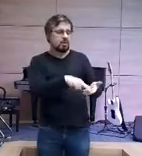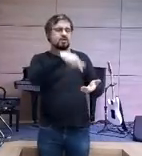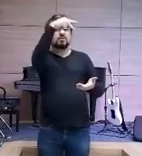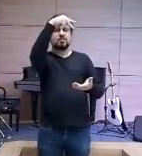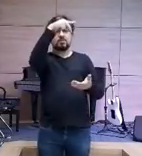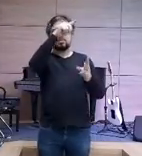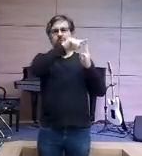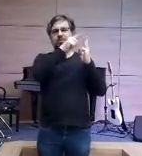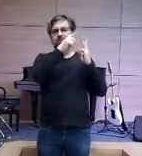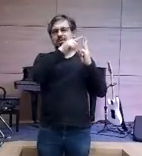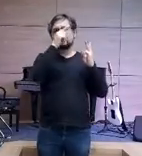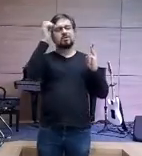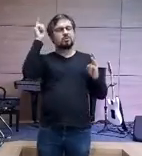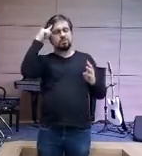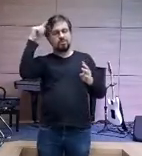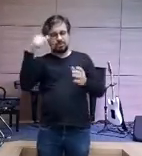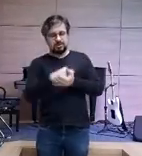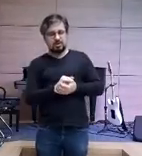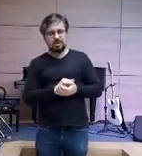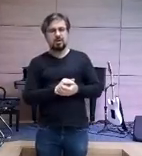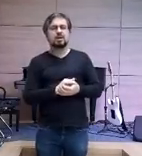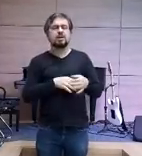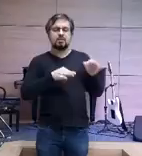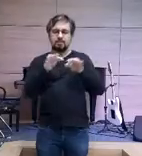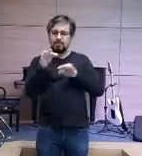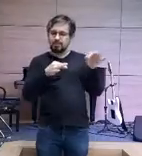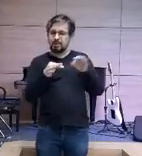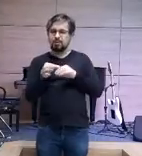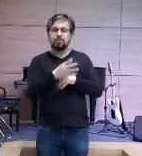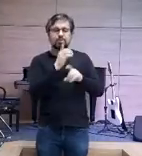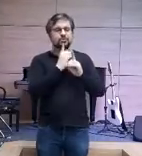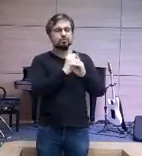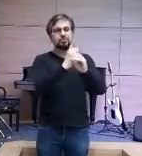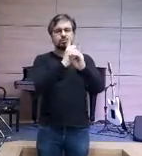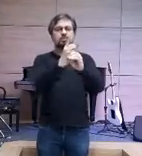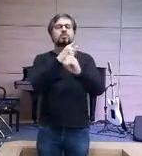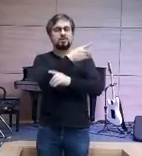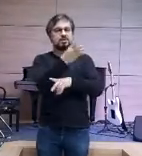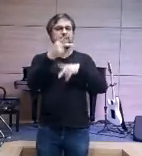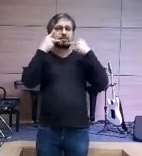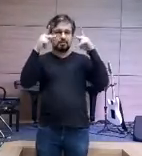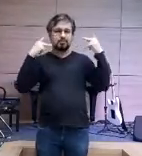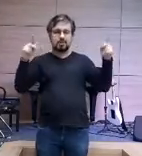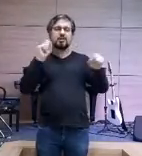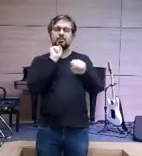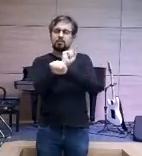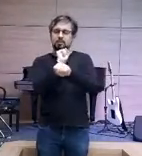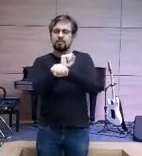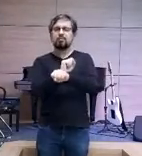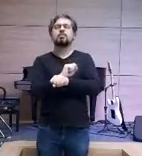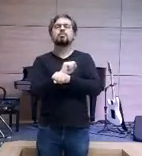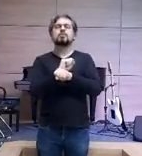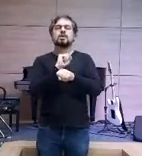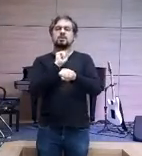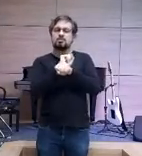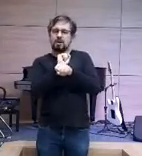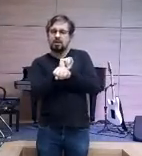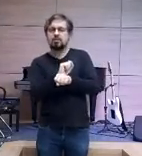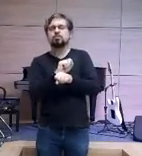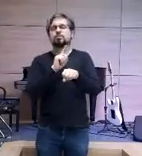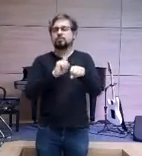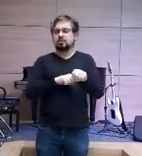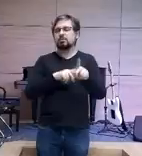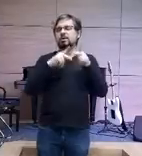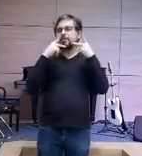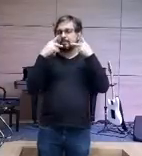Esperasse olha espera um tempo se prepare a pregar a palavra do senhor e esperar esse tempo até o